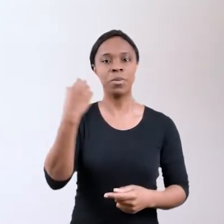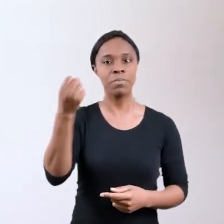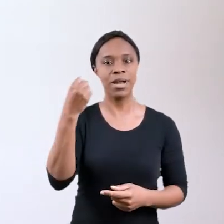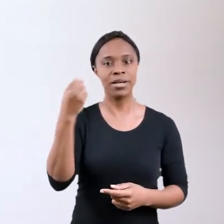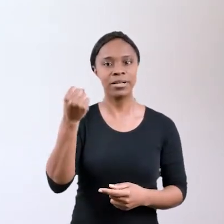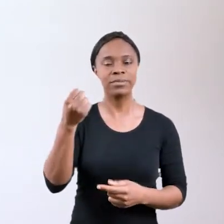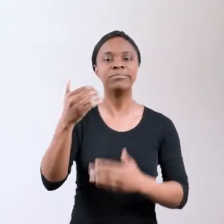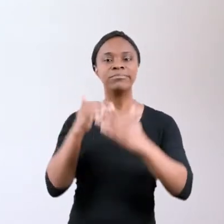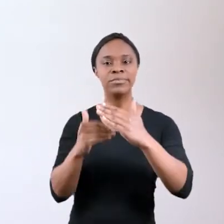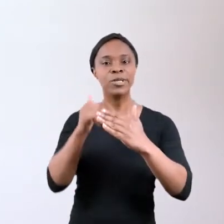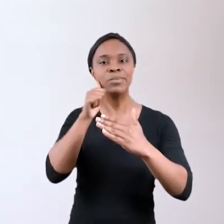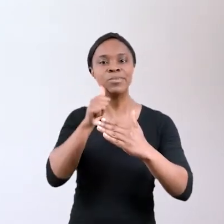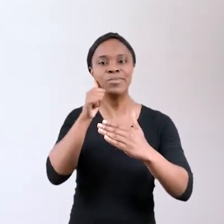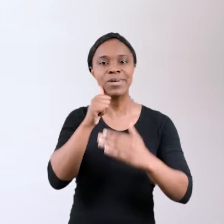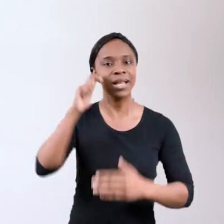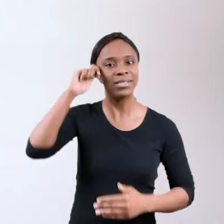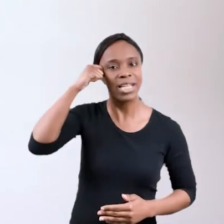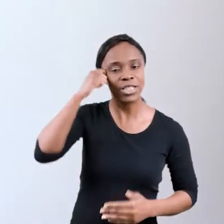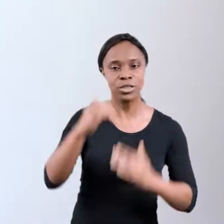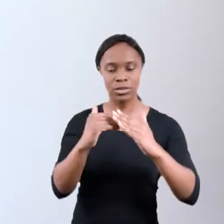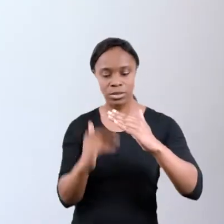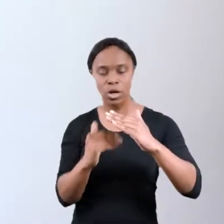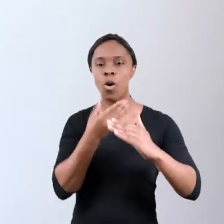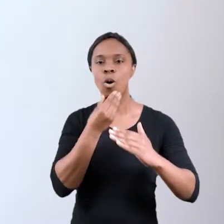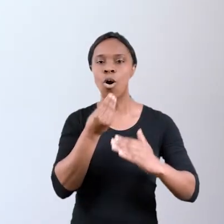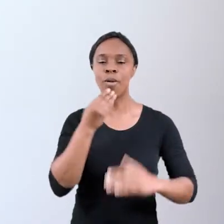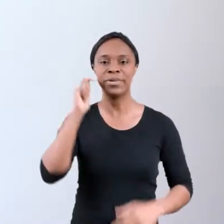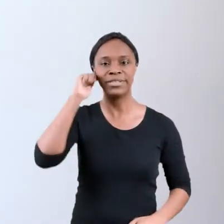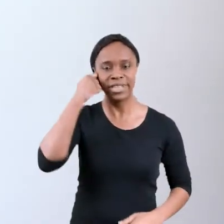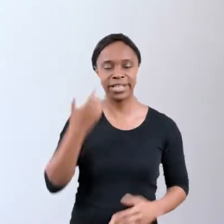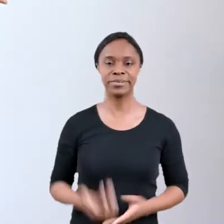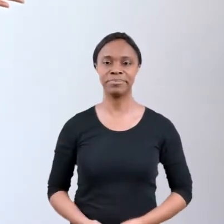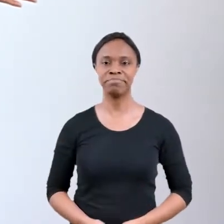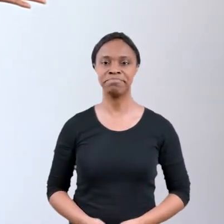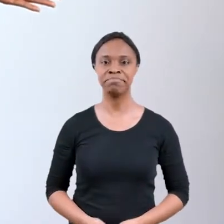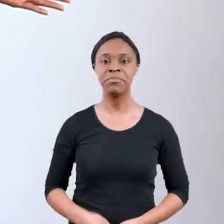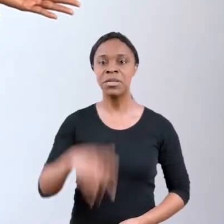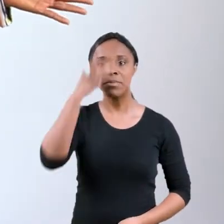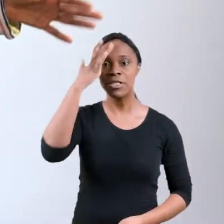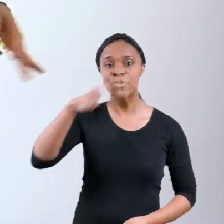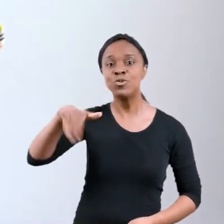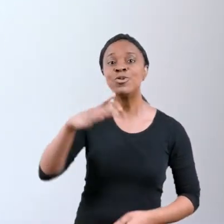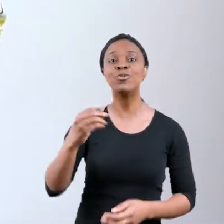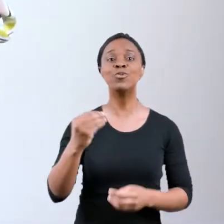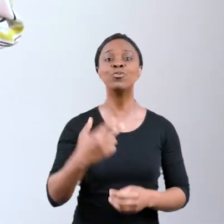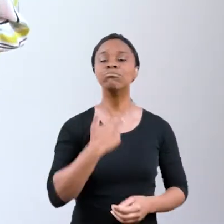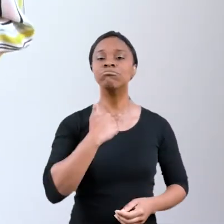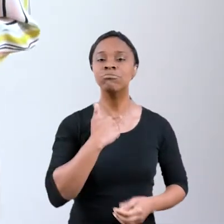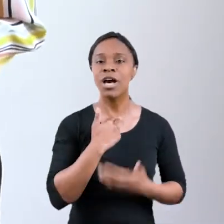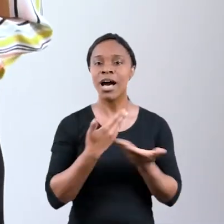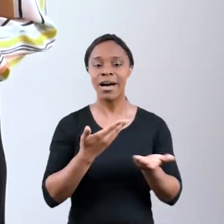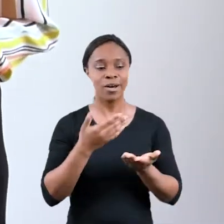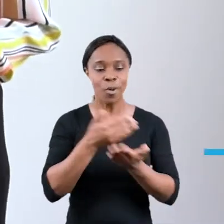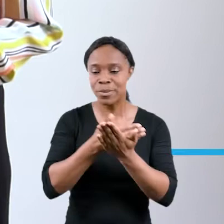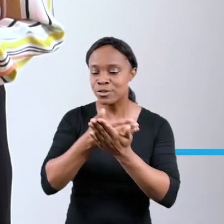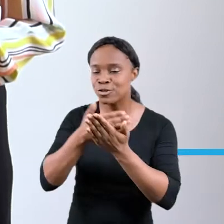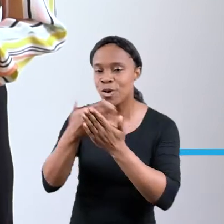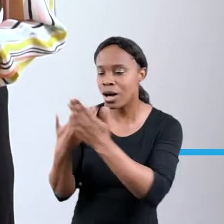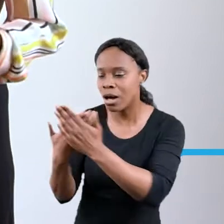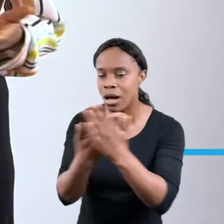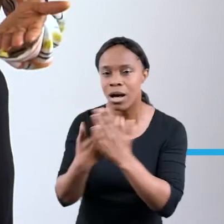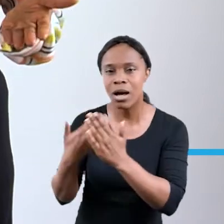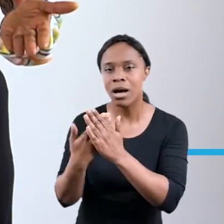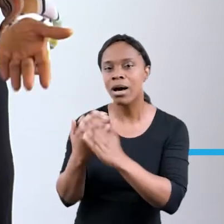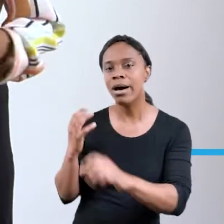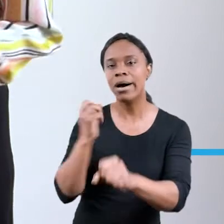mulheres negras e pelos homens negros. Entre as pessoas ocupadas em 2018, a média de anos de estudo das